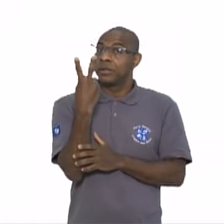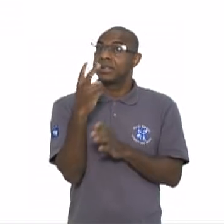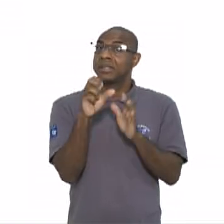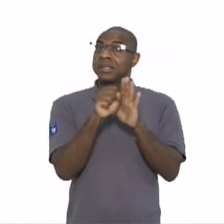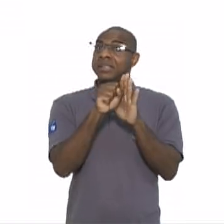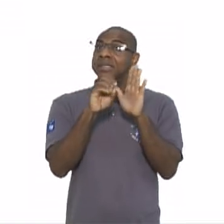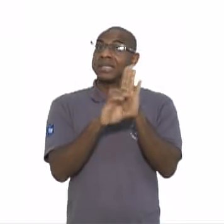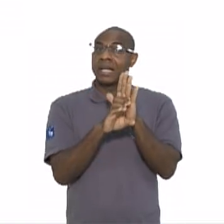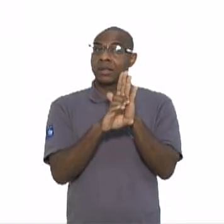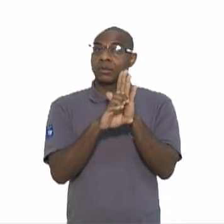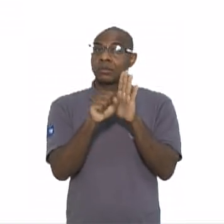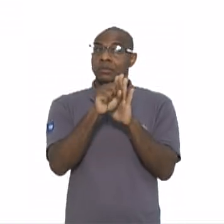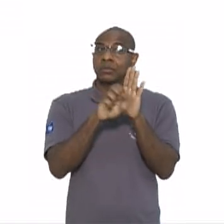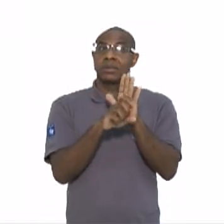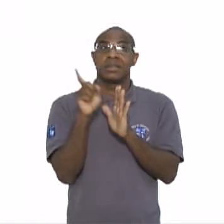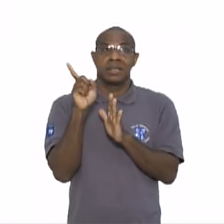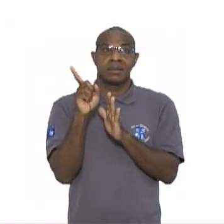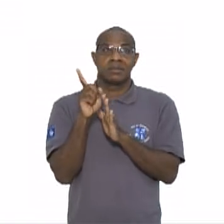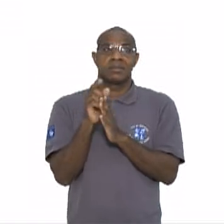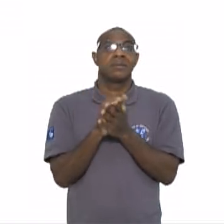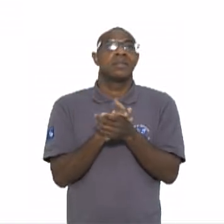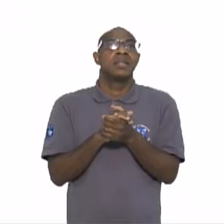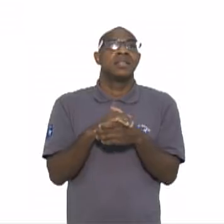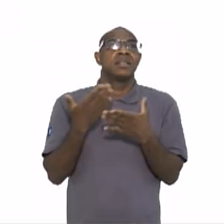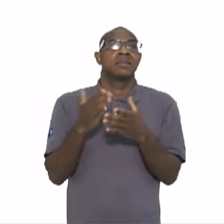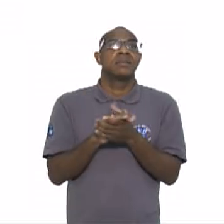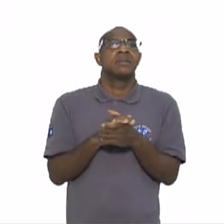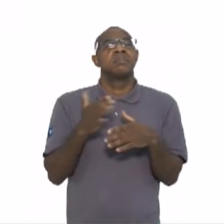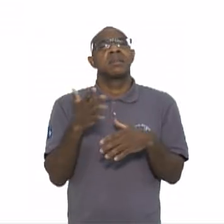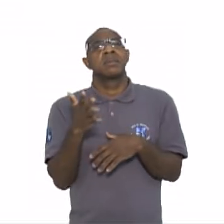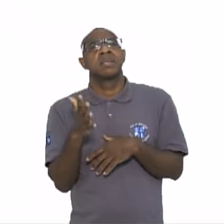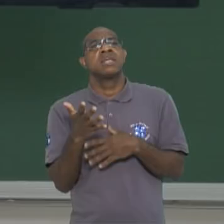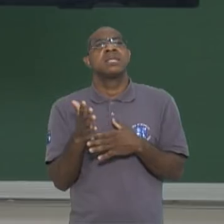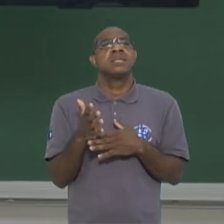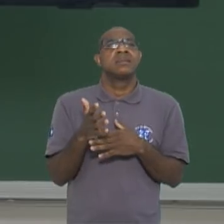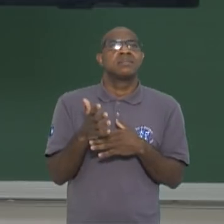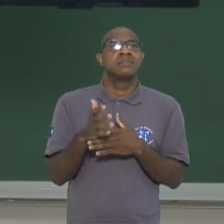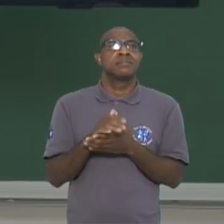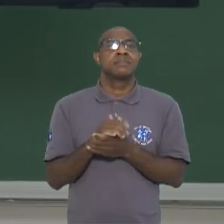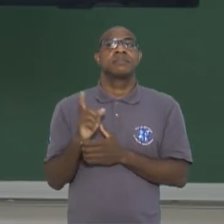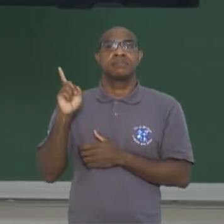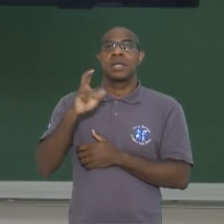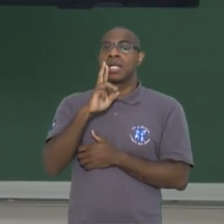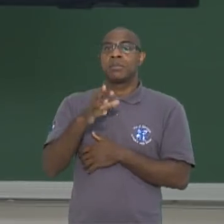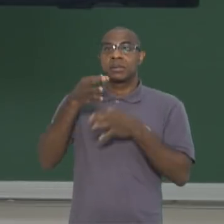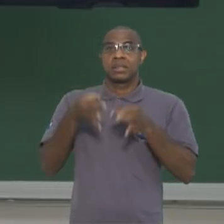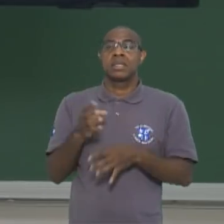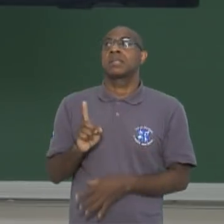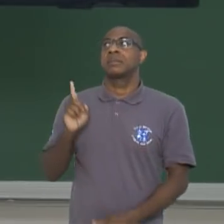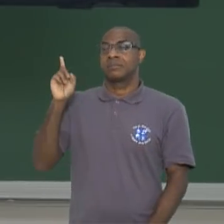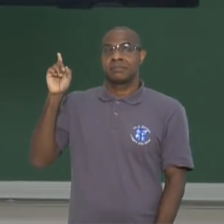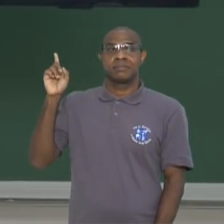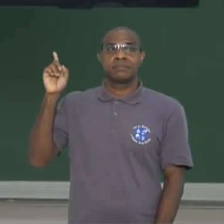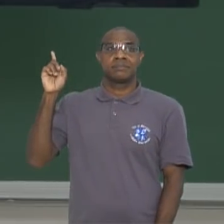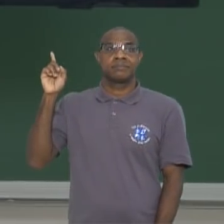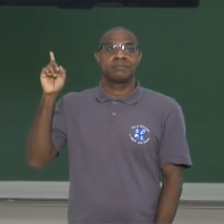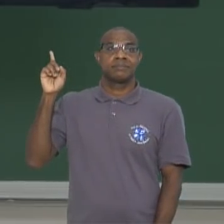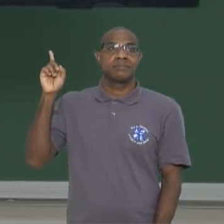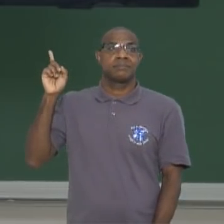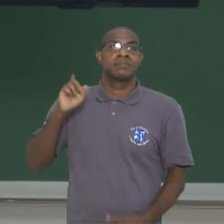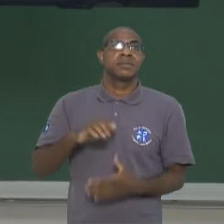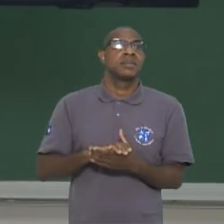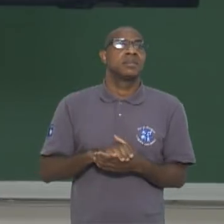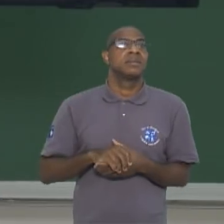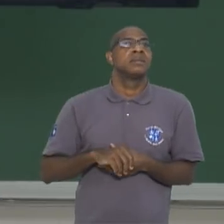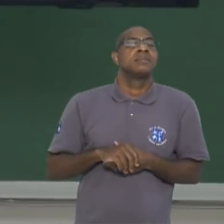séculos, até o golpe que derruba Xiderico III em meados do século VIII. Então ela começa em fins do século